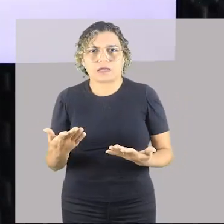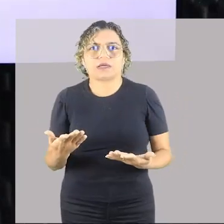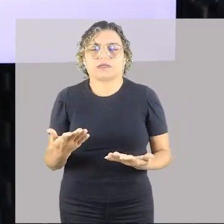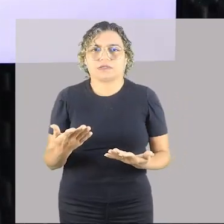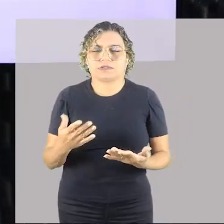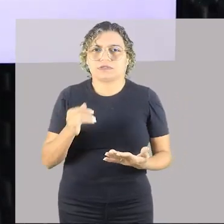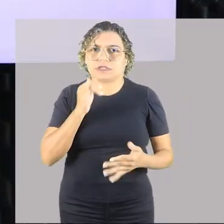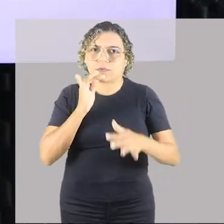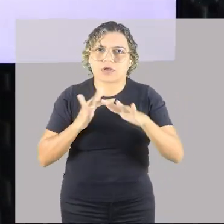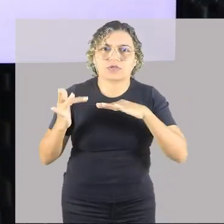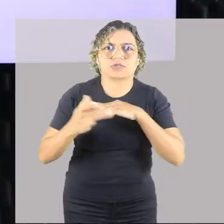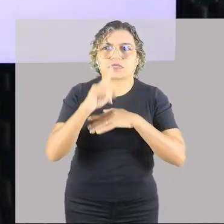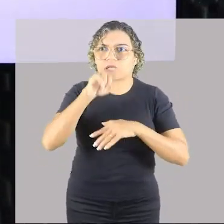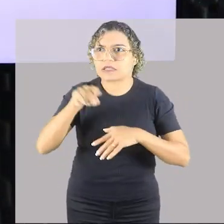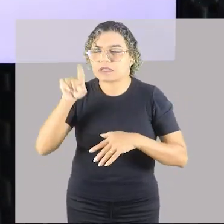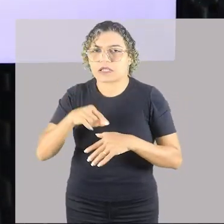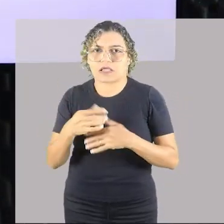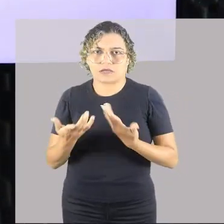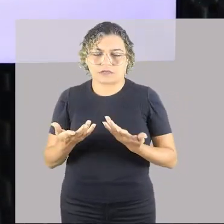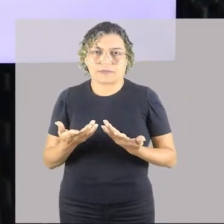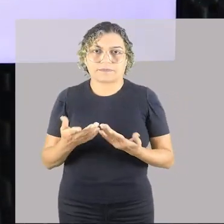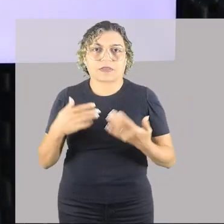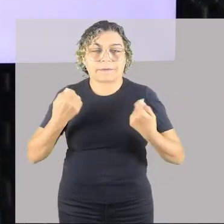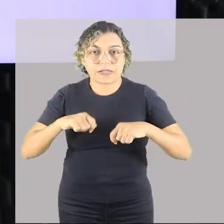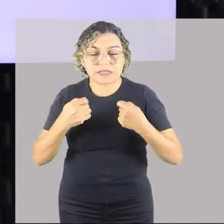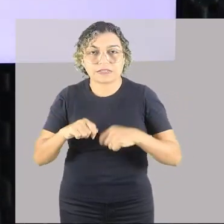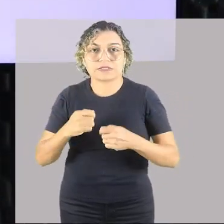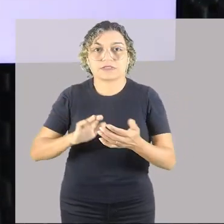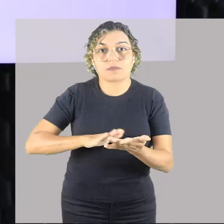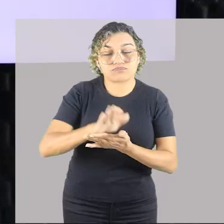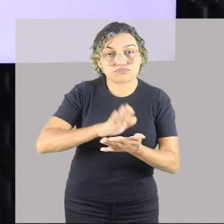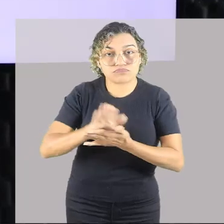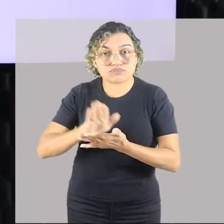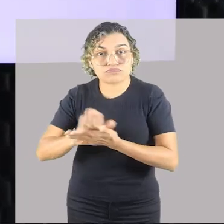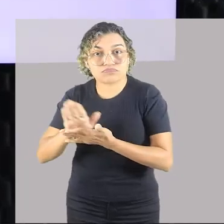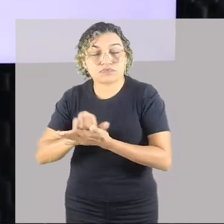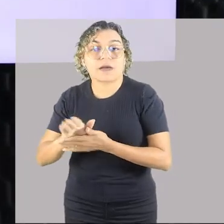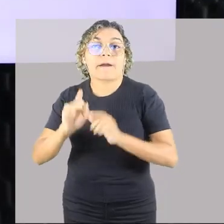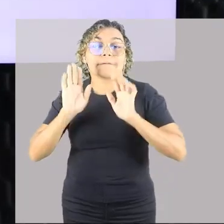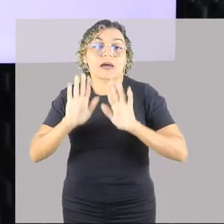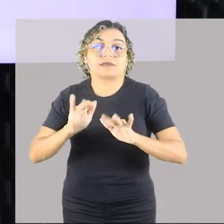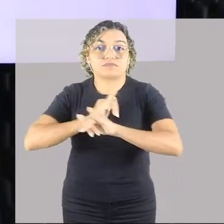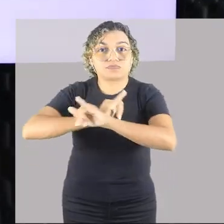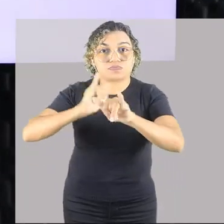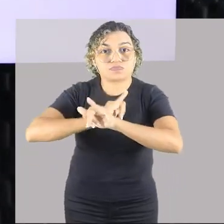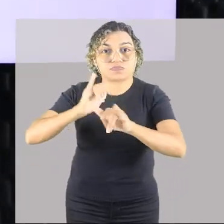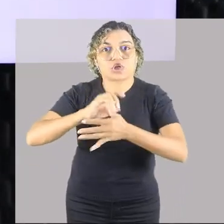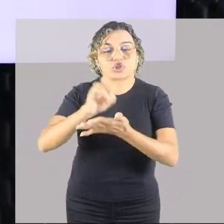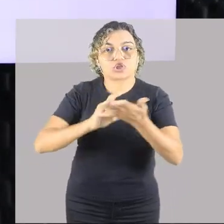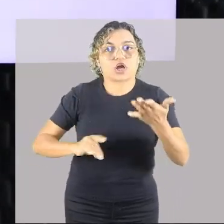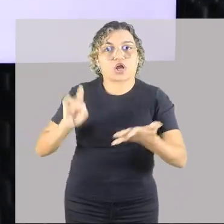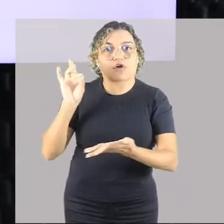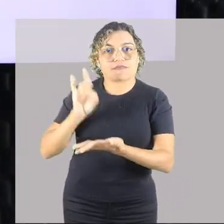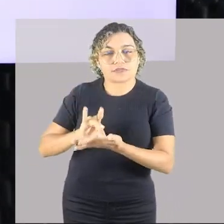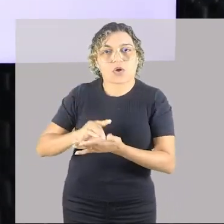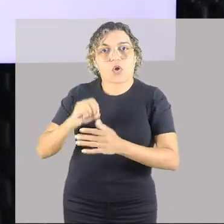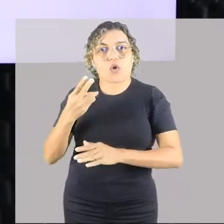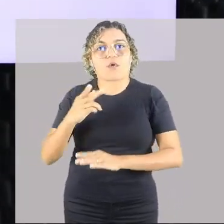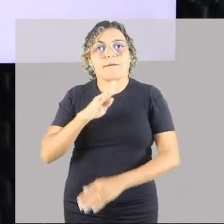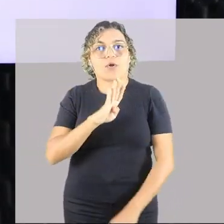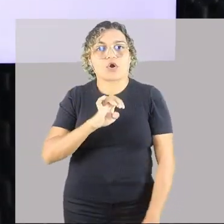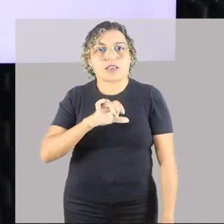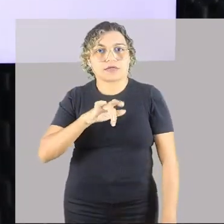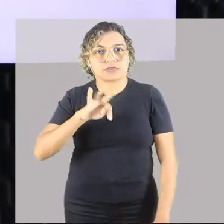enfim. É importante, então, que seja divulgado pelo princípio da publicidade, mas essa divulgação no Diário Oficial ou